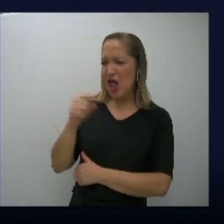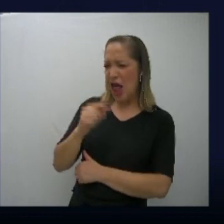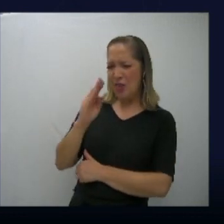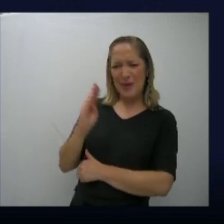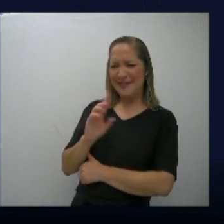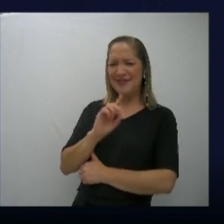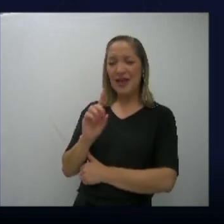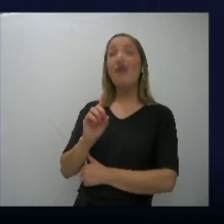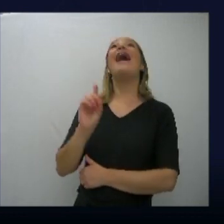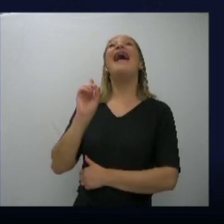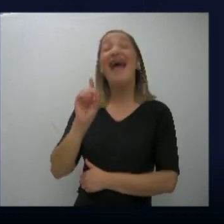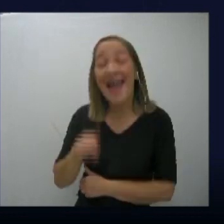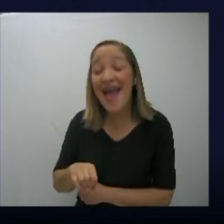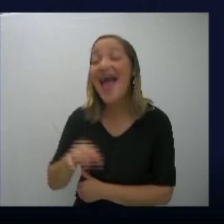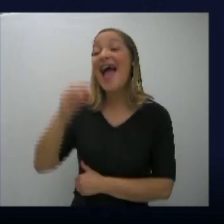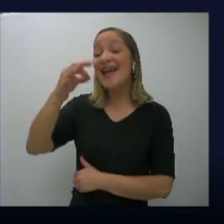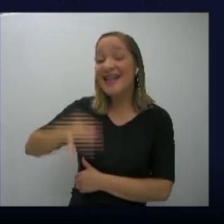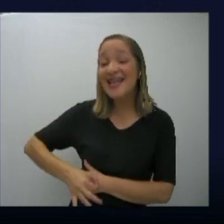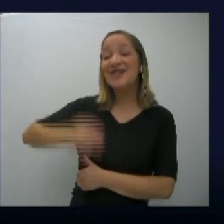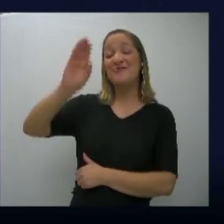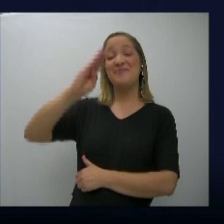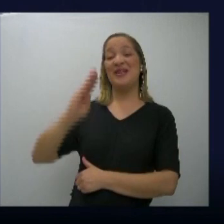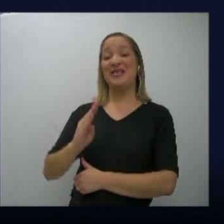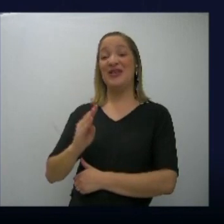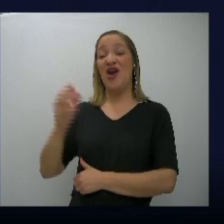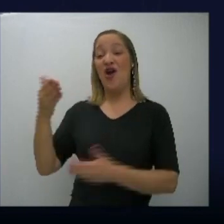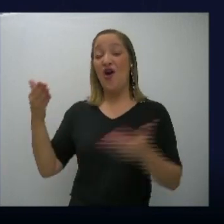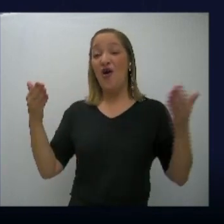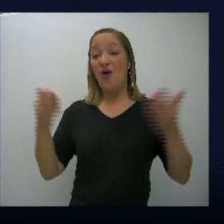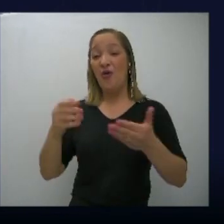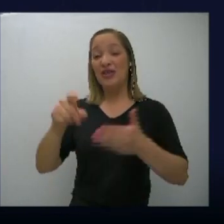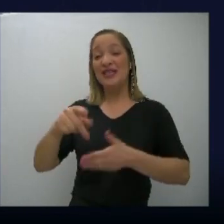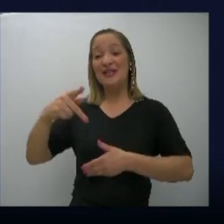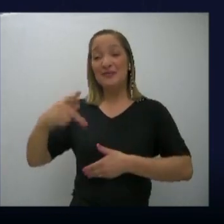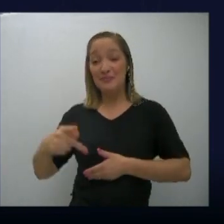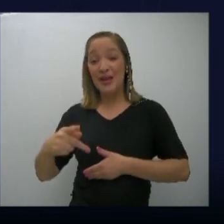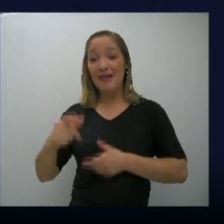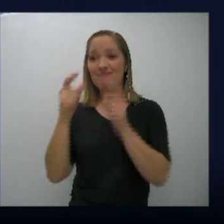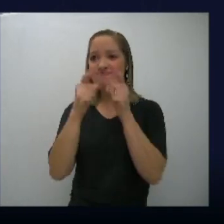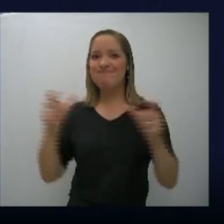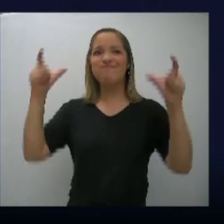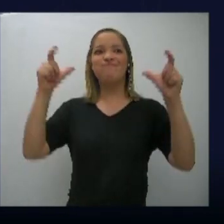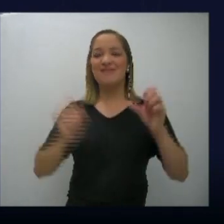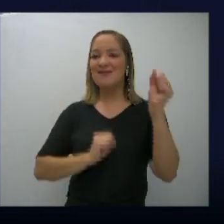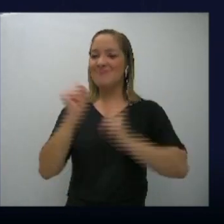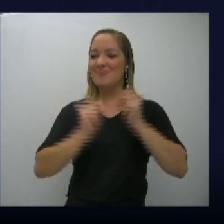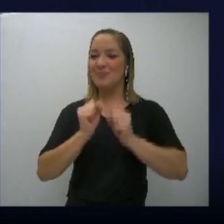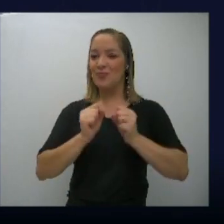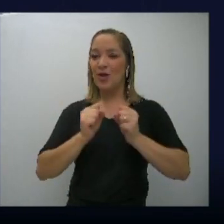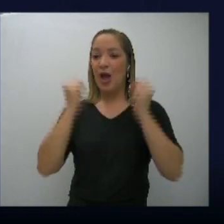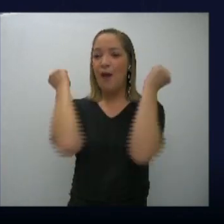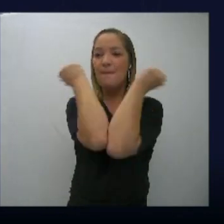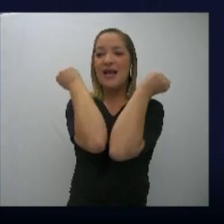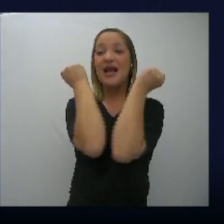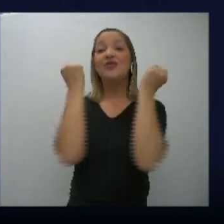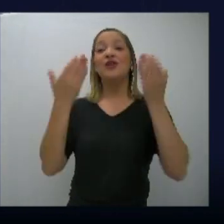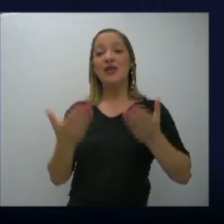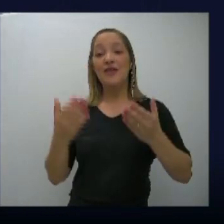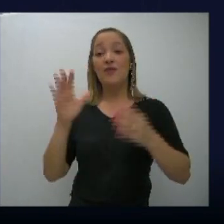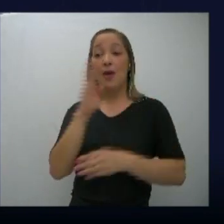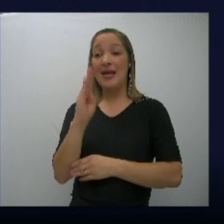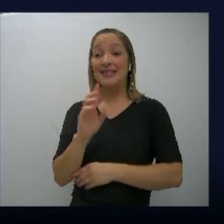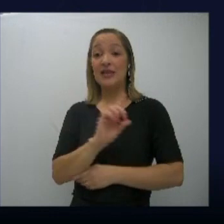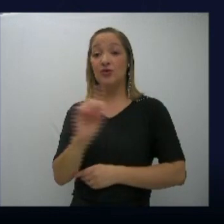não é isso é no Brasil Sim hoje você conhece espelho que já é uma empresa tamanho significativo a gente tem o MercadoLivre não é brasileiro mas é Lojas Americanas